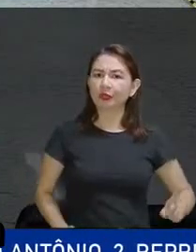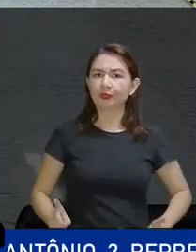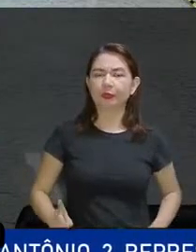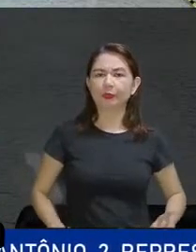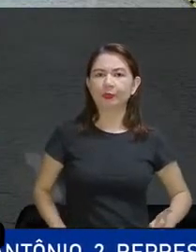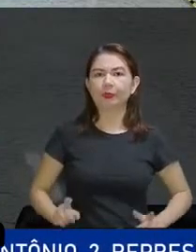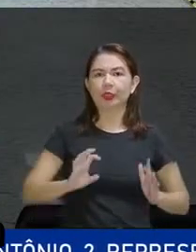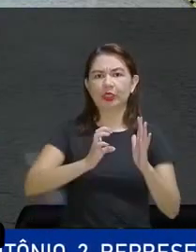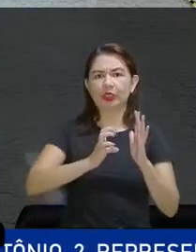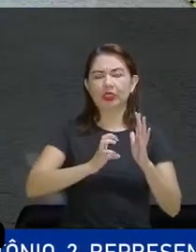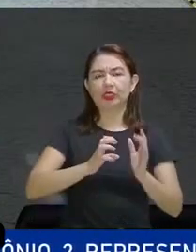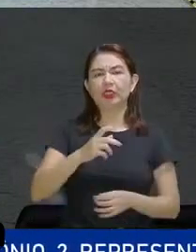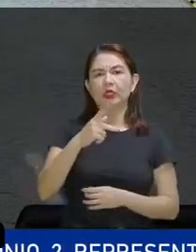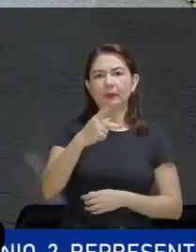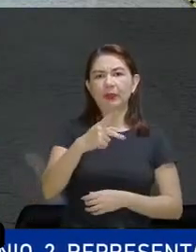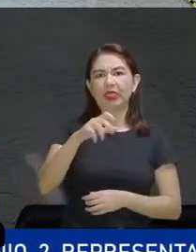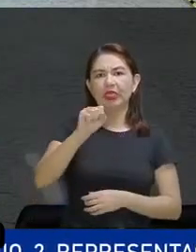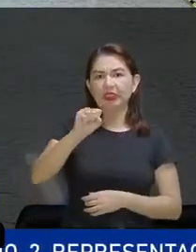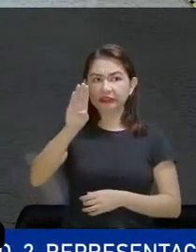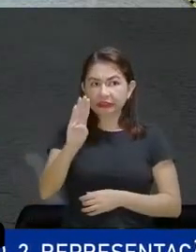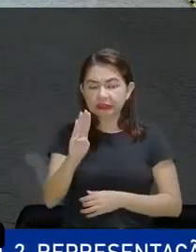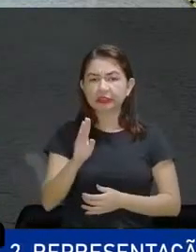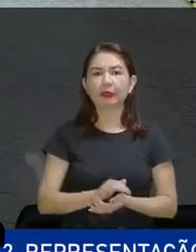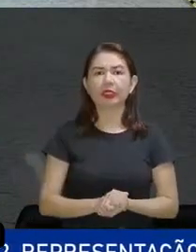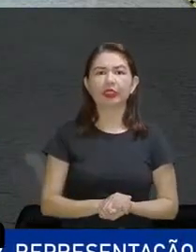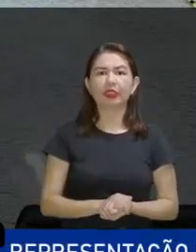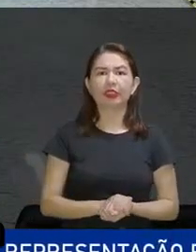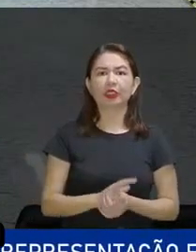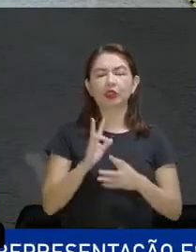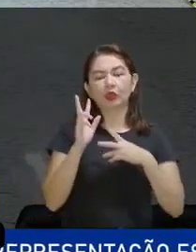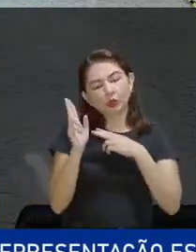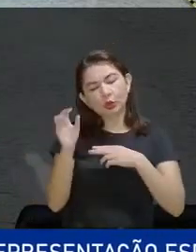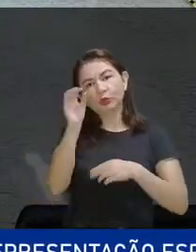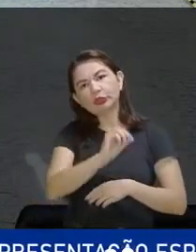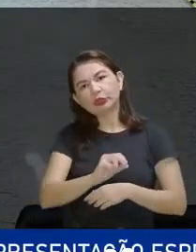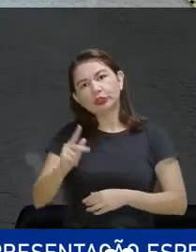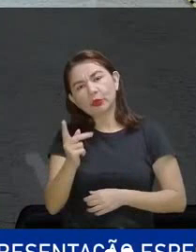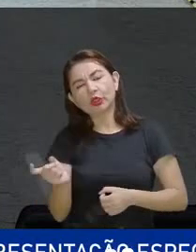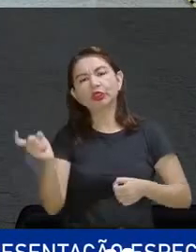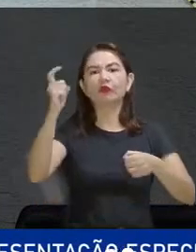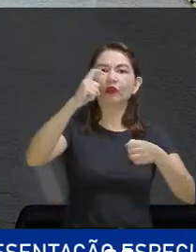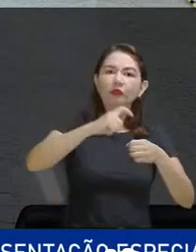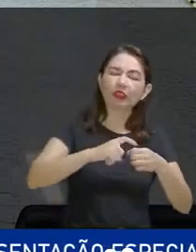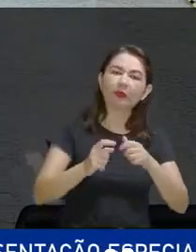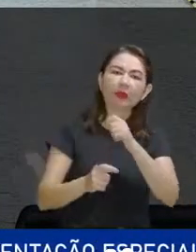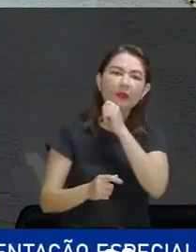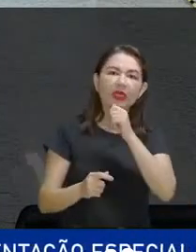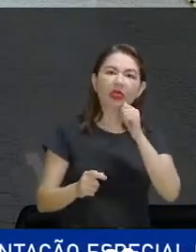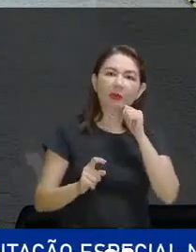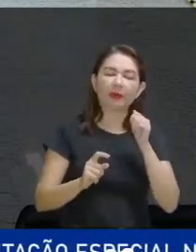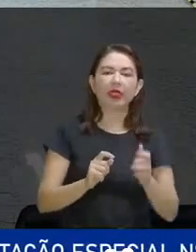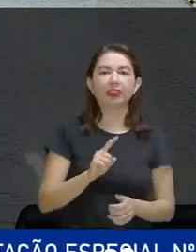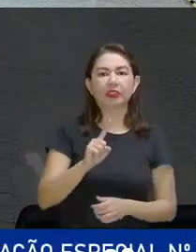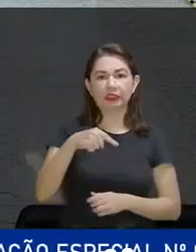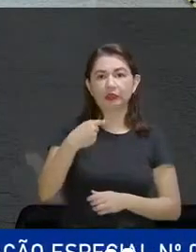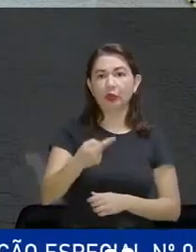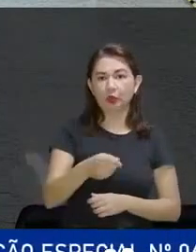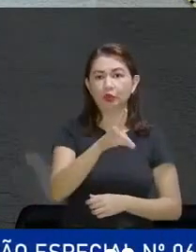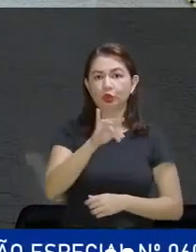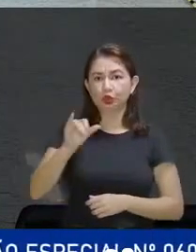PSB, que seu planejamento era dormir em Oiapoque e voltar no dia seguinte, que perguntado sobre sua relação com